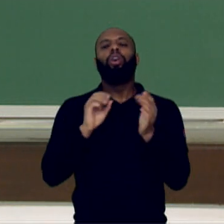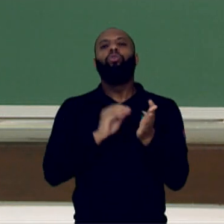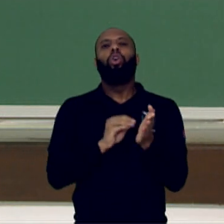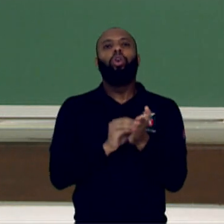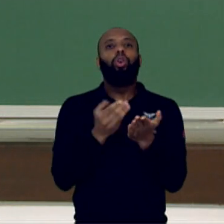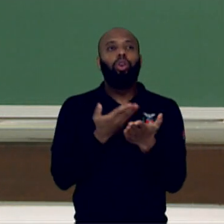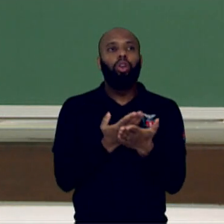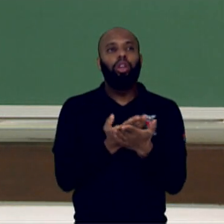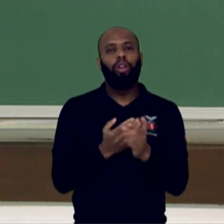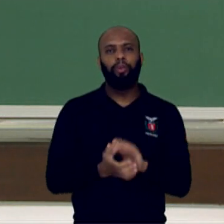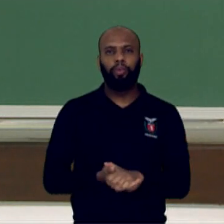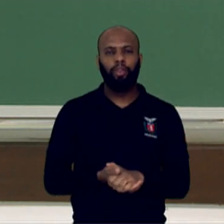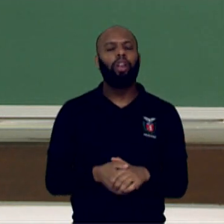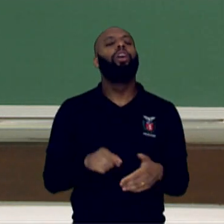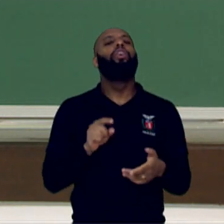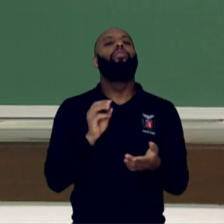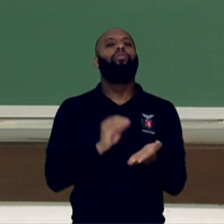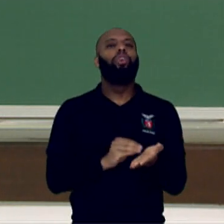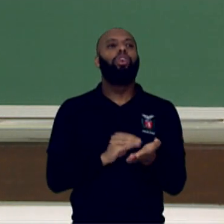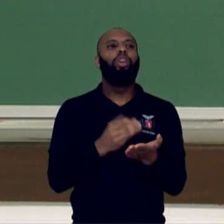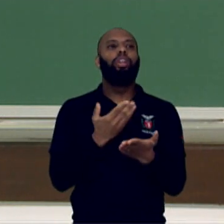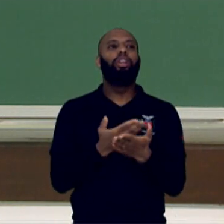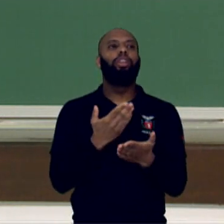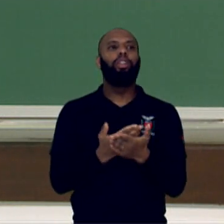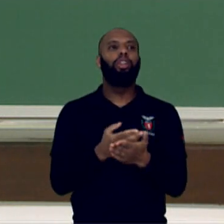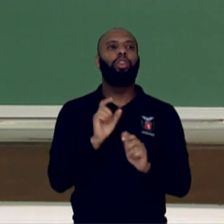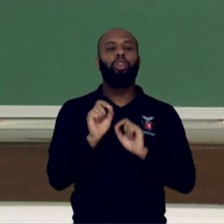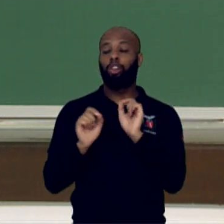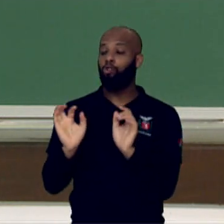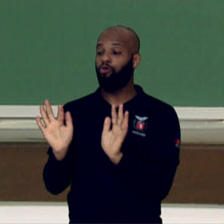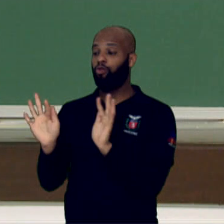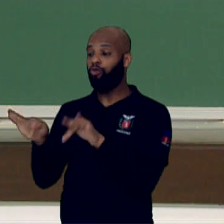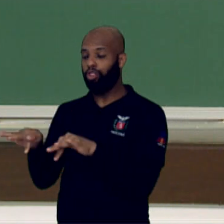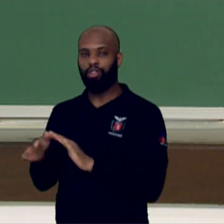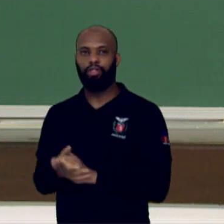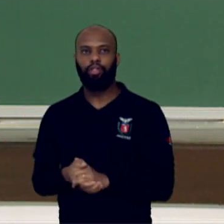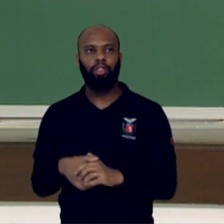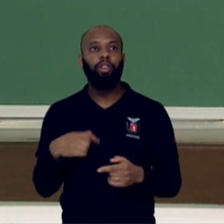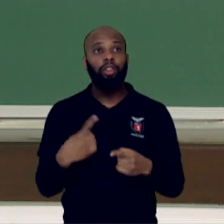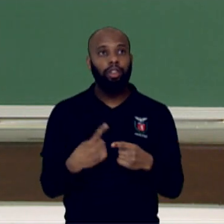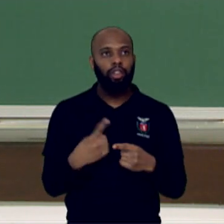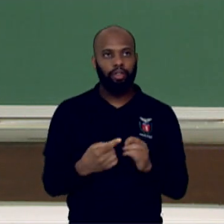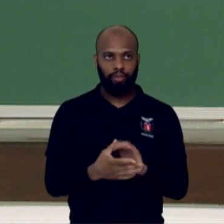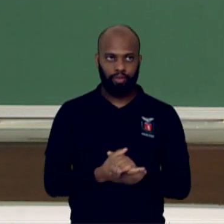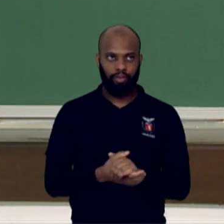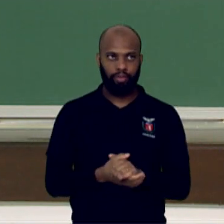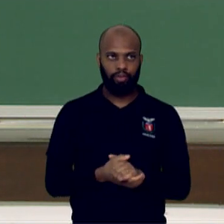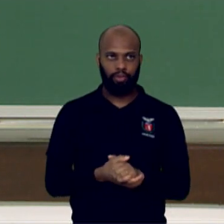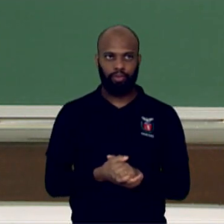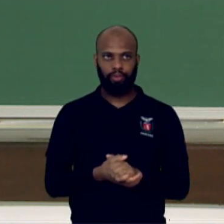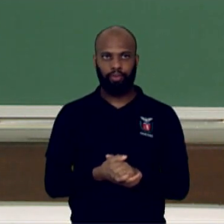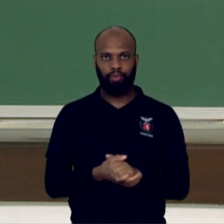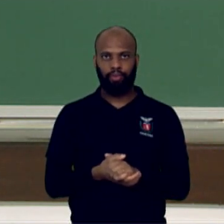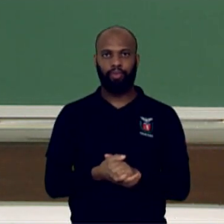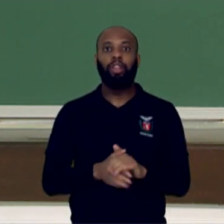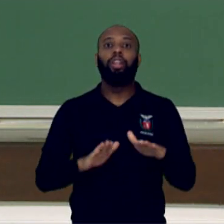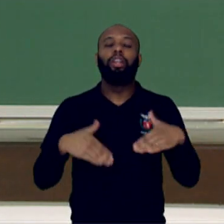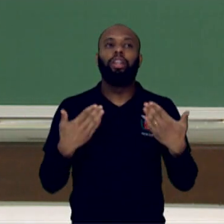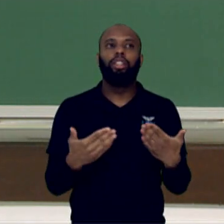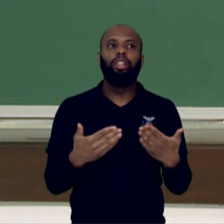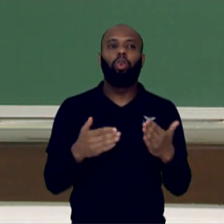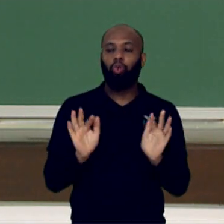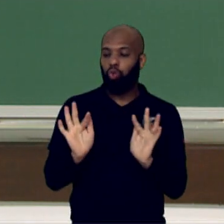ver aqui? Faltou a gente ver o desfecho. Por quê? Vamos lá. Então,